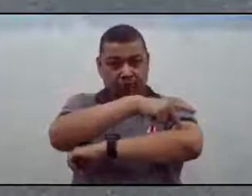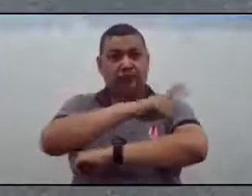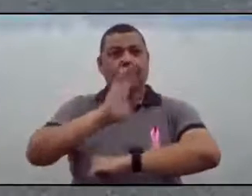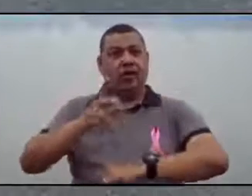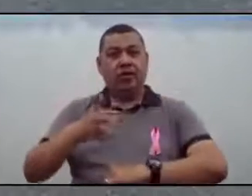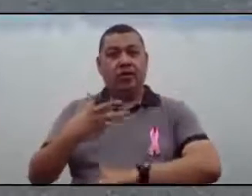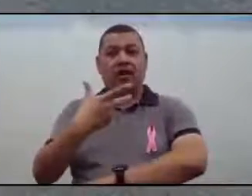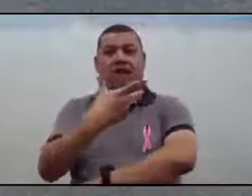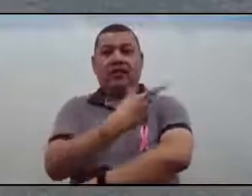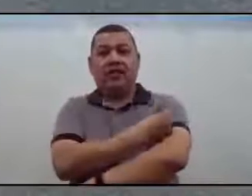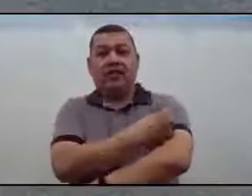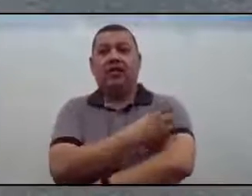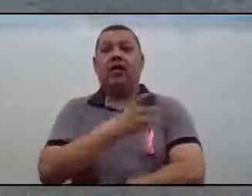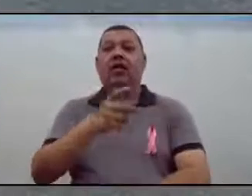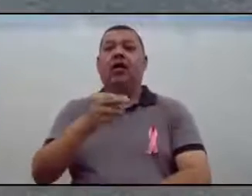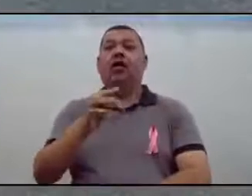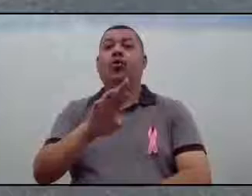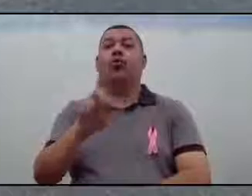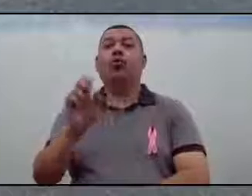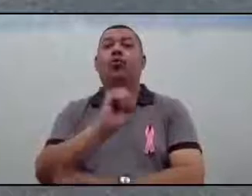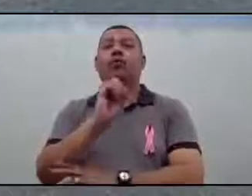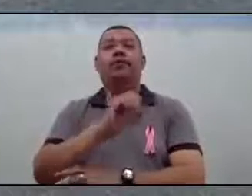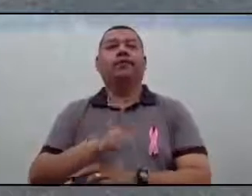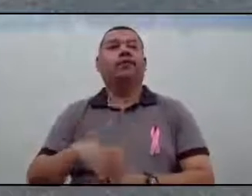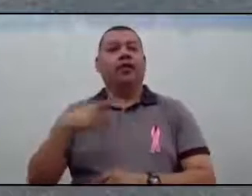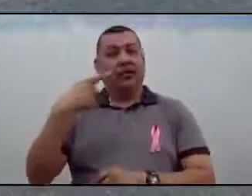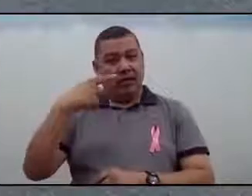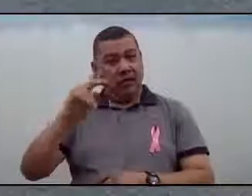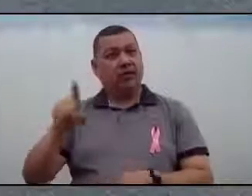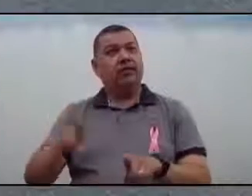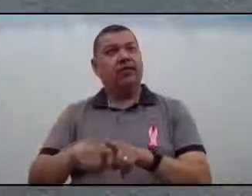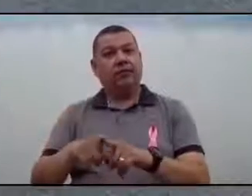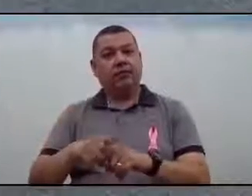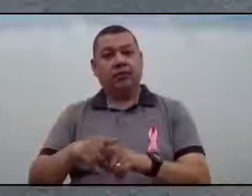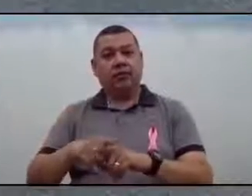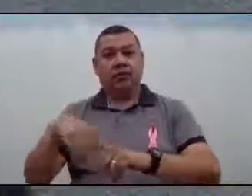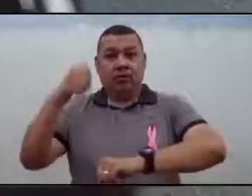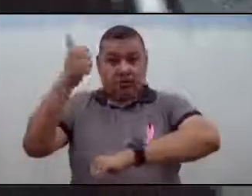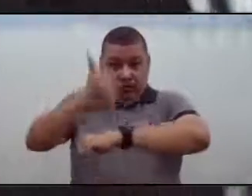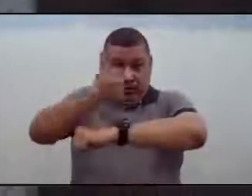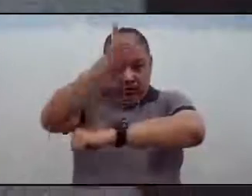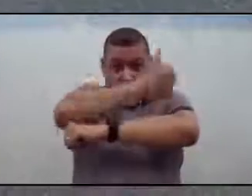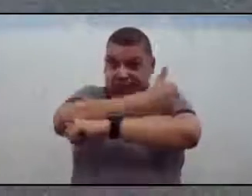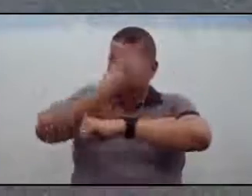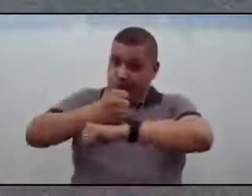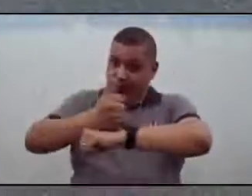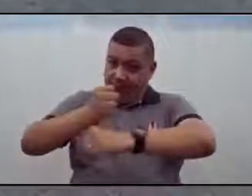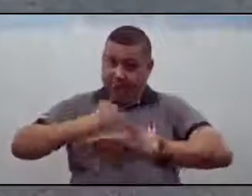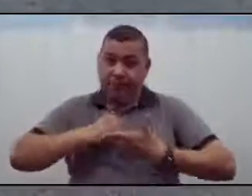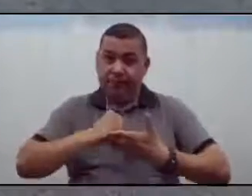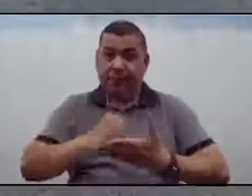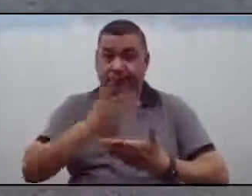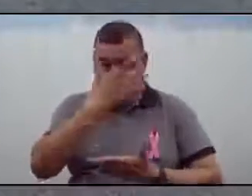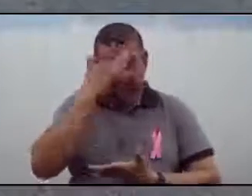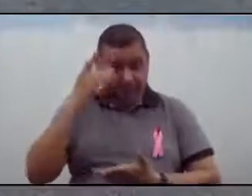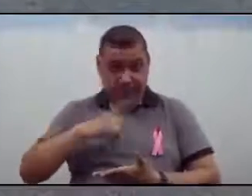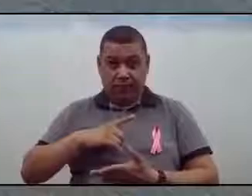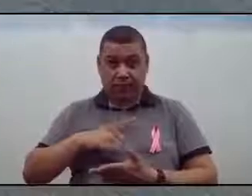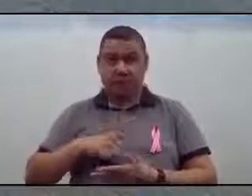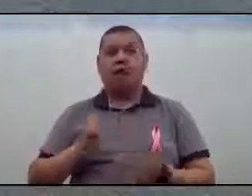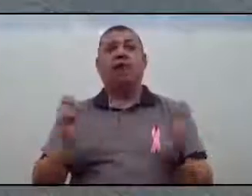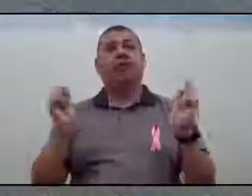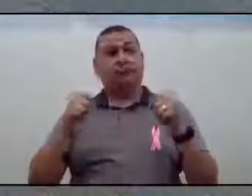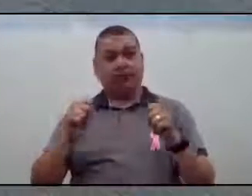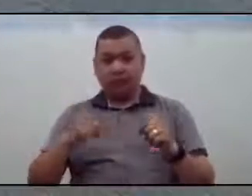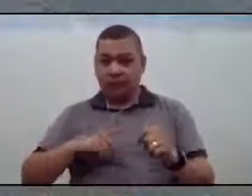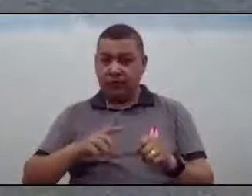drive-thru no shopping de Cacoal, para atender realmente aquelas pessoas, vereador Lauro, que têm condições de pegar sua moto,